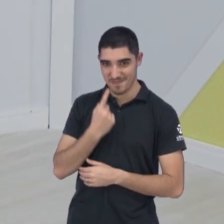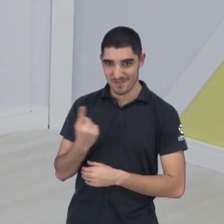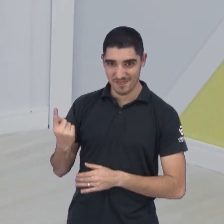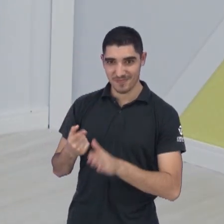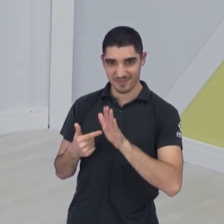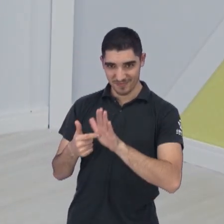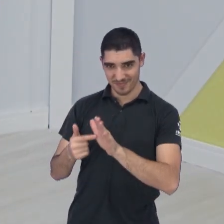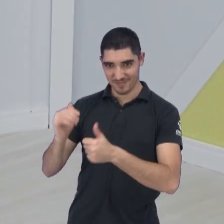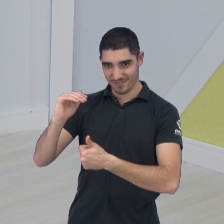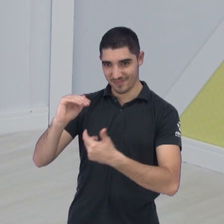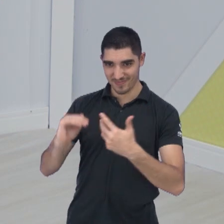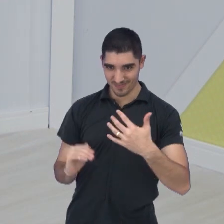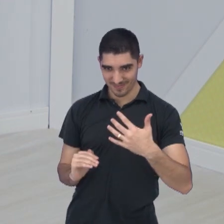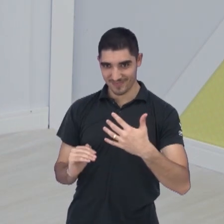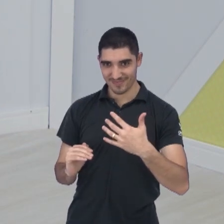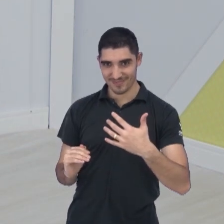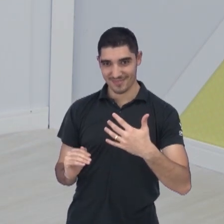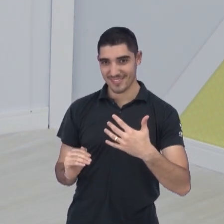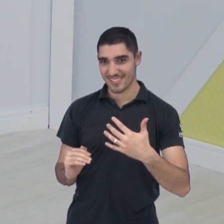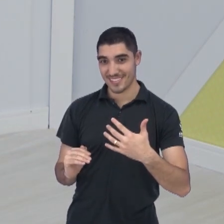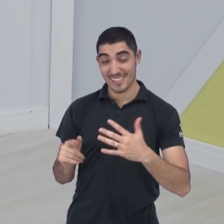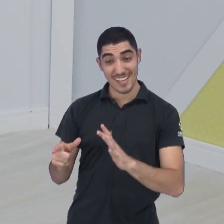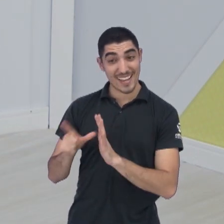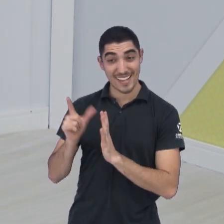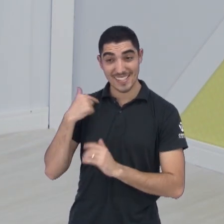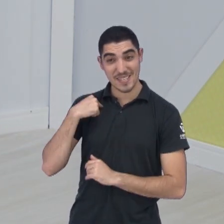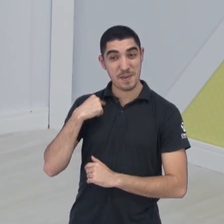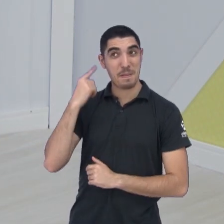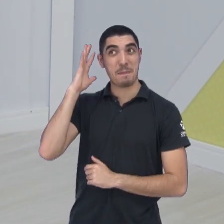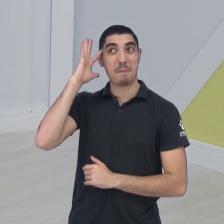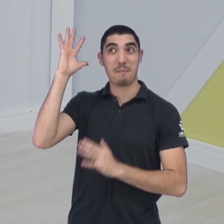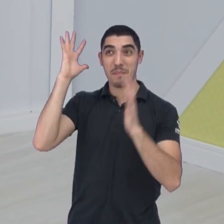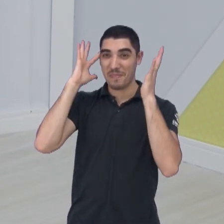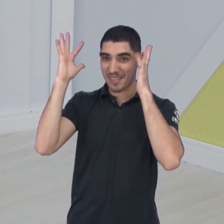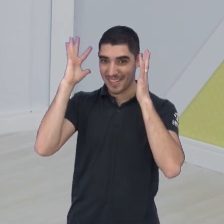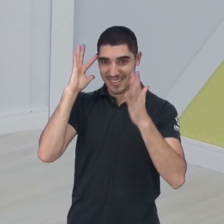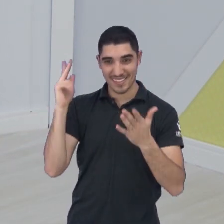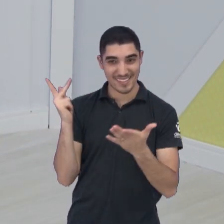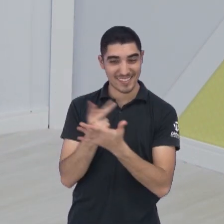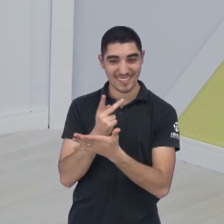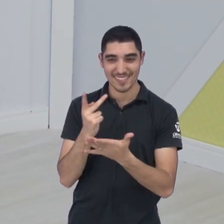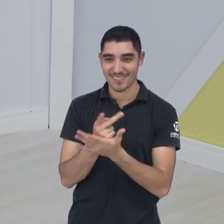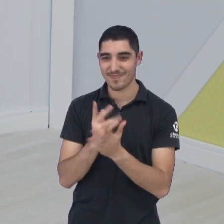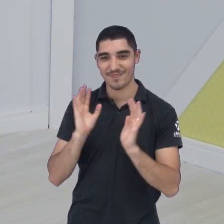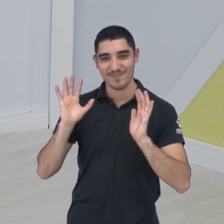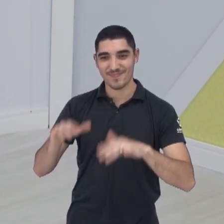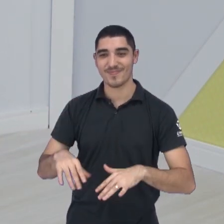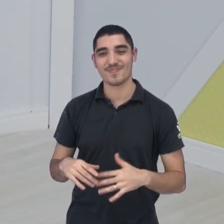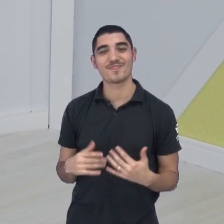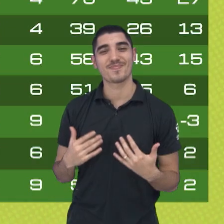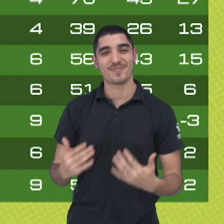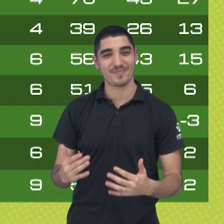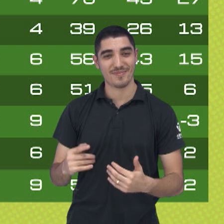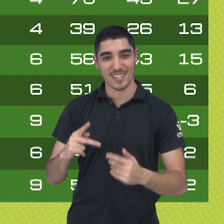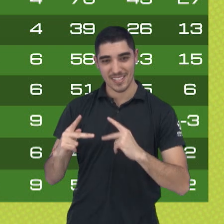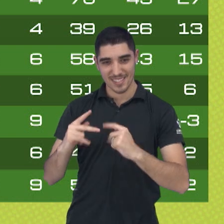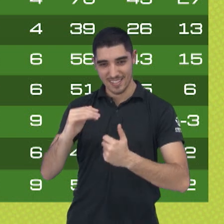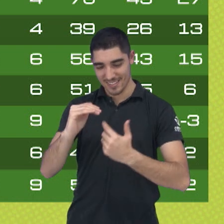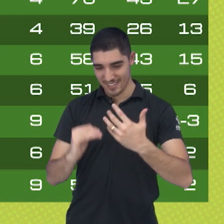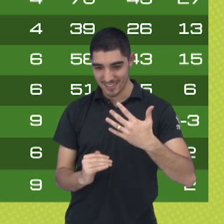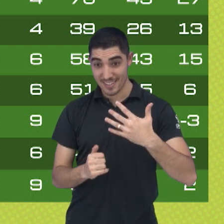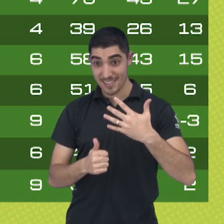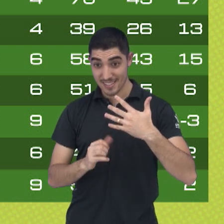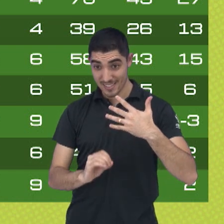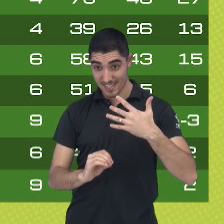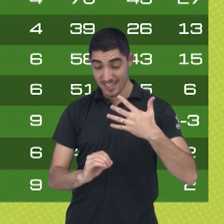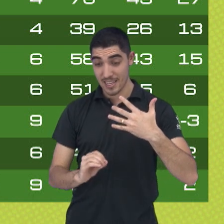gentileza, a classificação, antes que eu tenha pensamentos errados. São José é o 10º colocado, precisa ganhar da